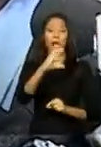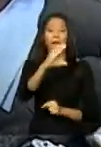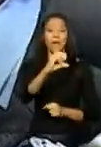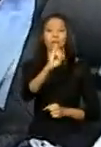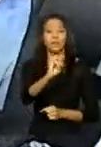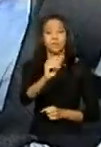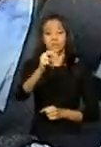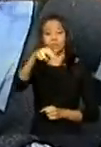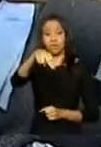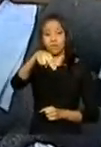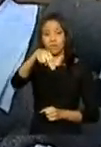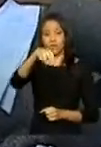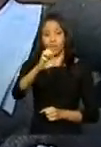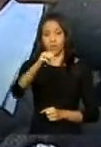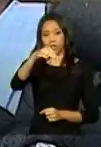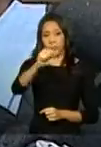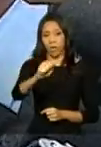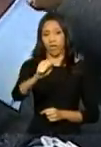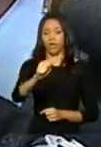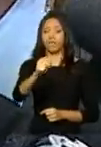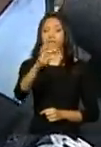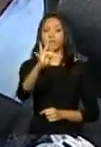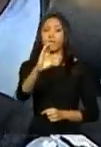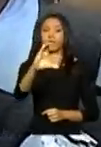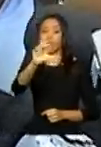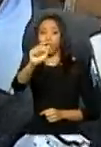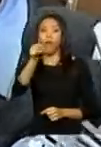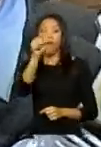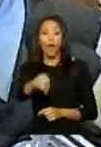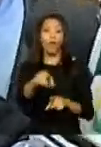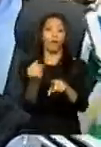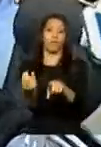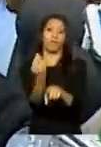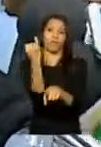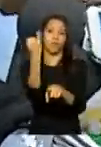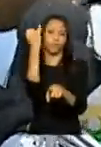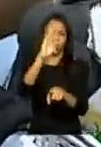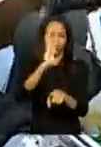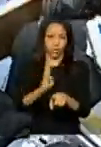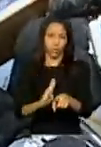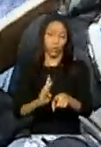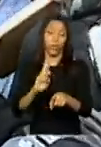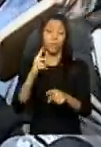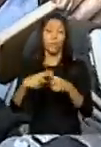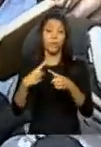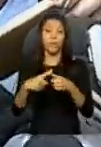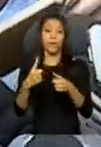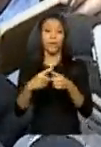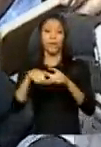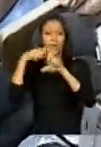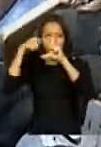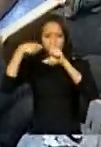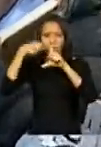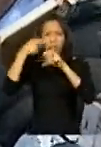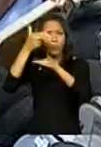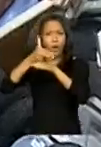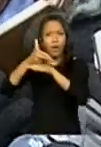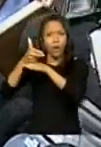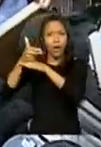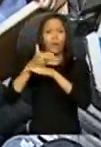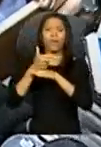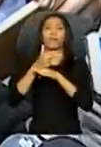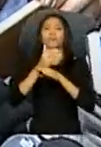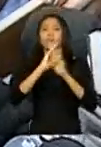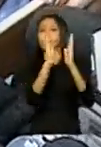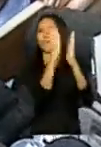culturais mais importantes do Brasil, porque ela é responsável pela memória do cinema brasileiro. Já tem